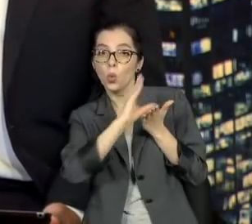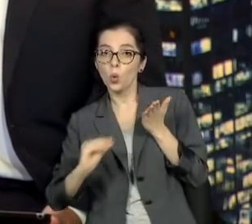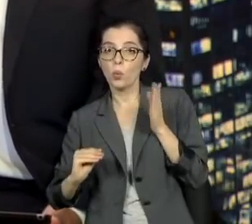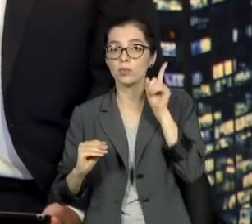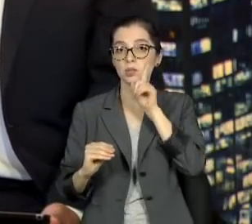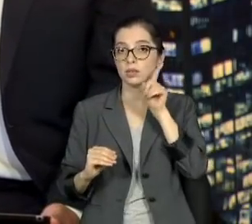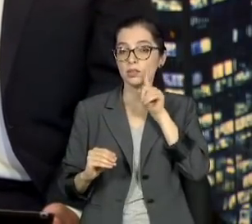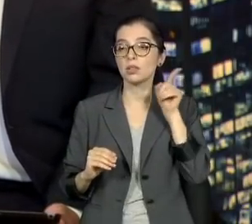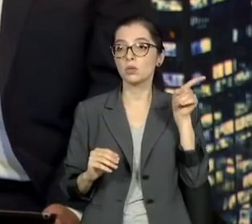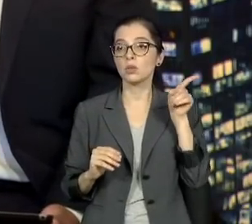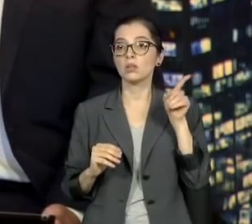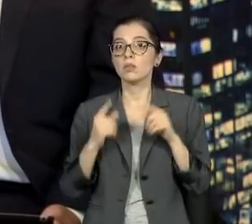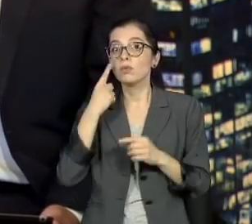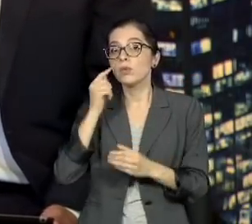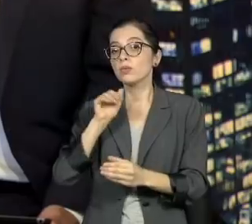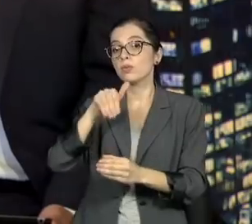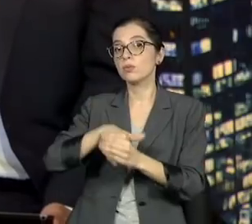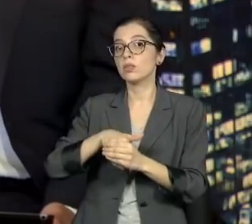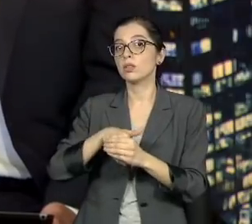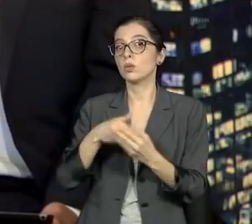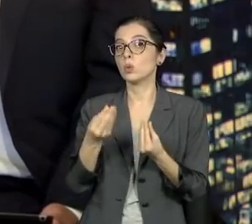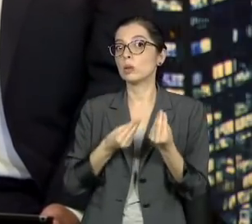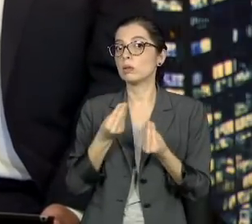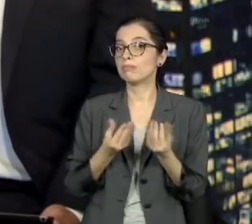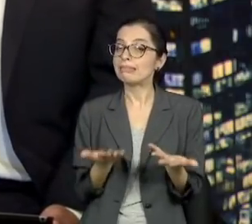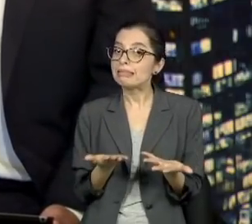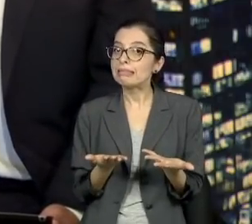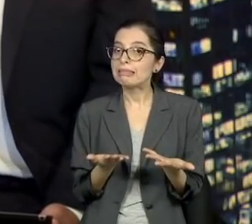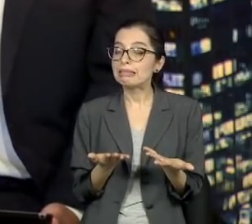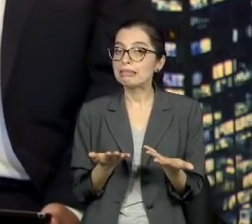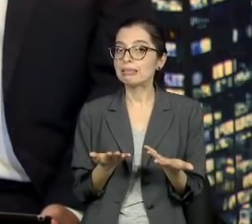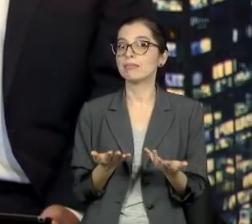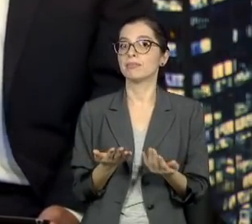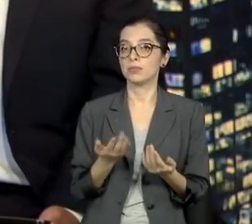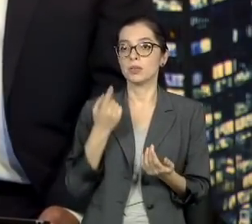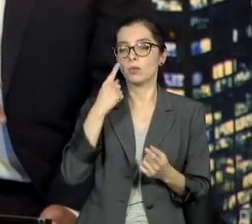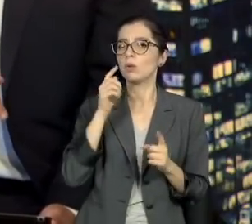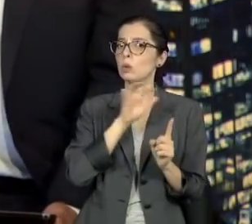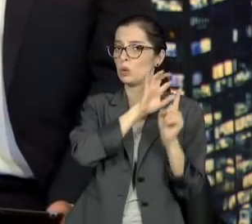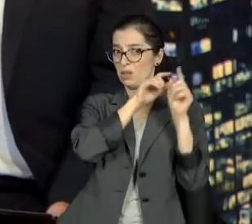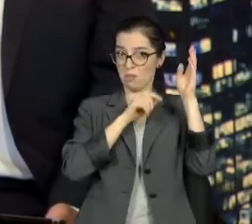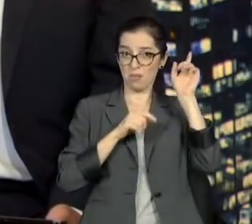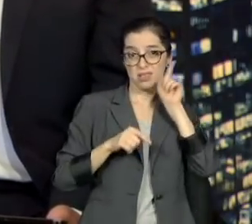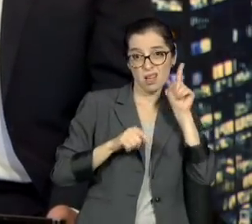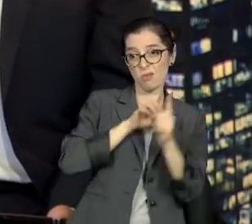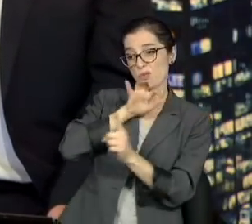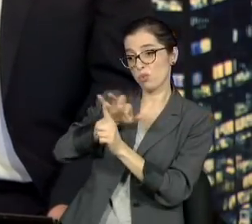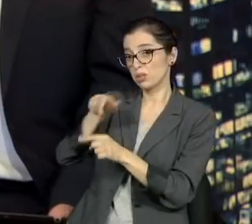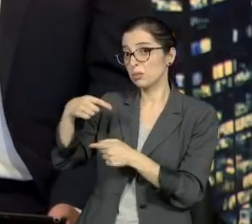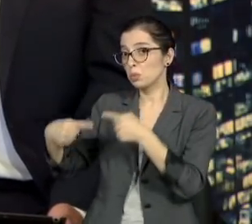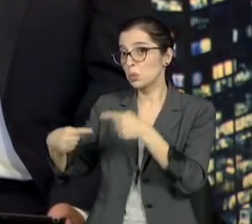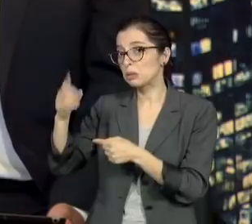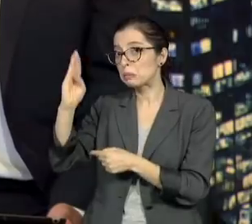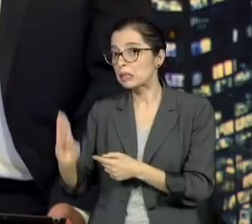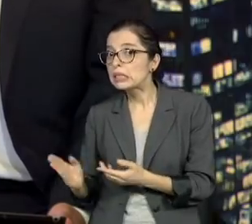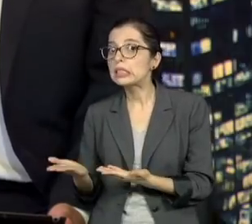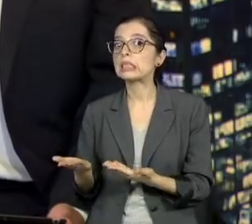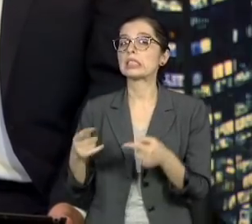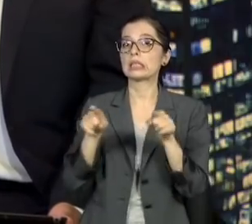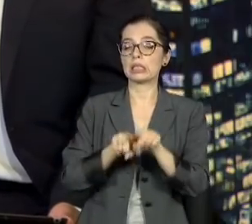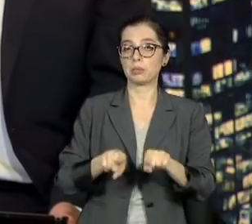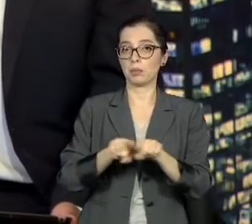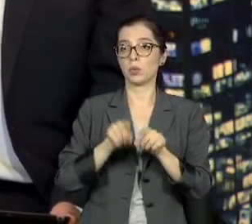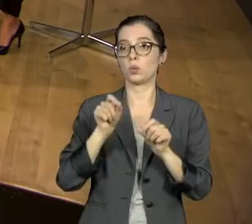acontece na eleição lá se torna um imperativo. Não só porque deve influenciar a nossa política, mas também porque pode antecipar